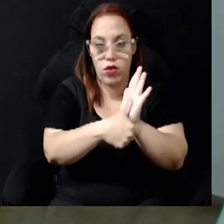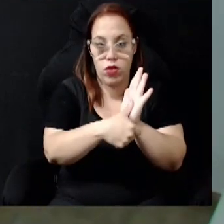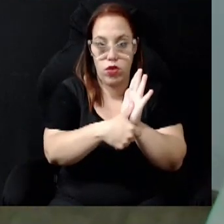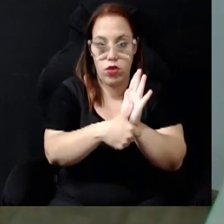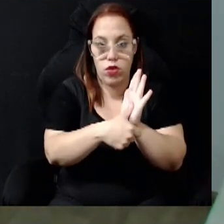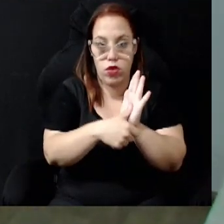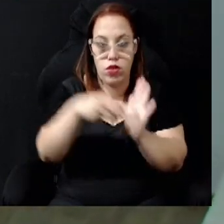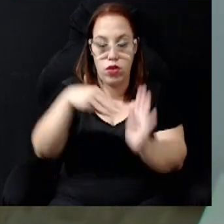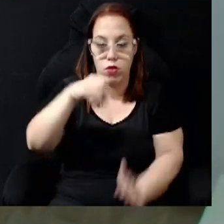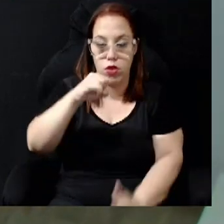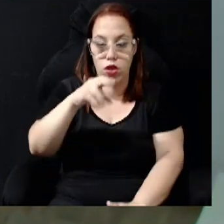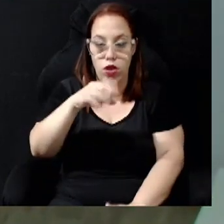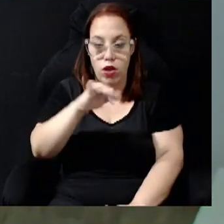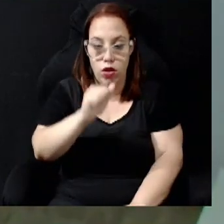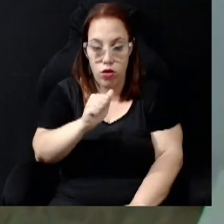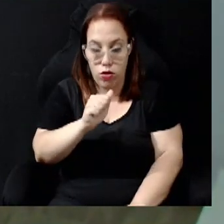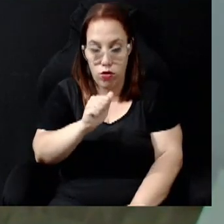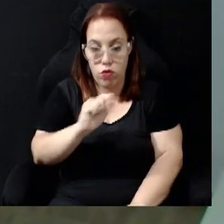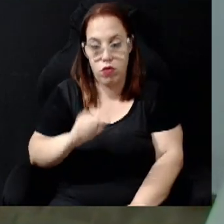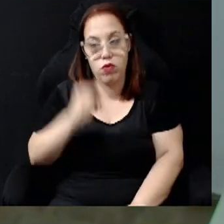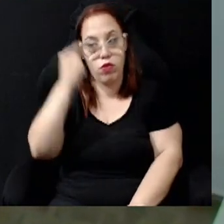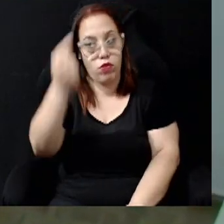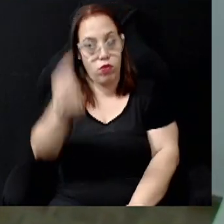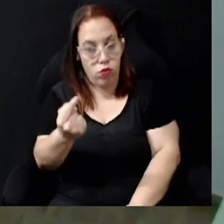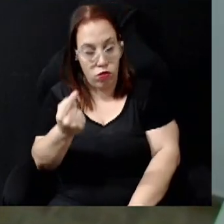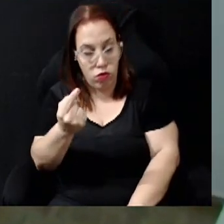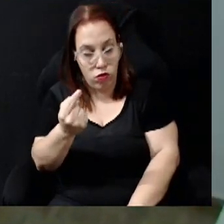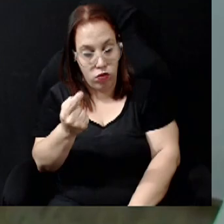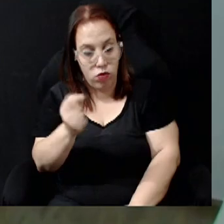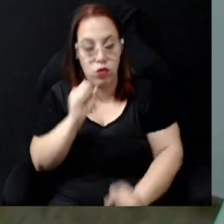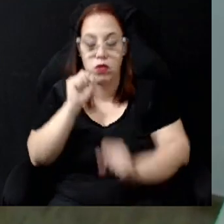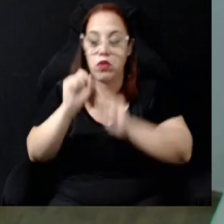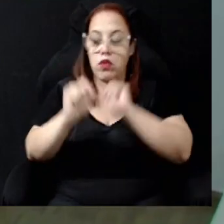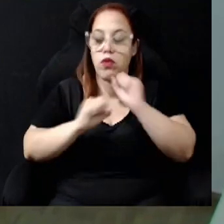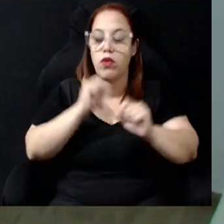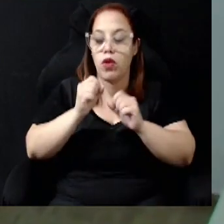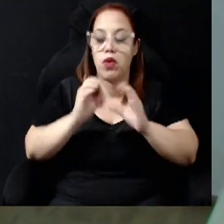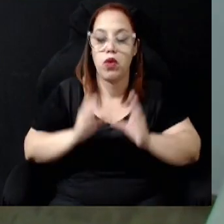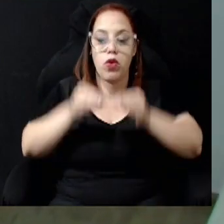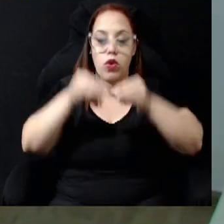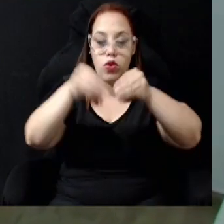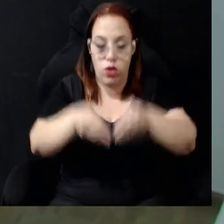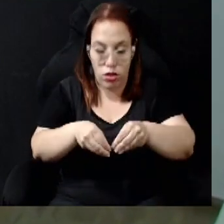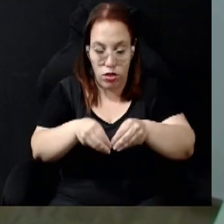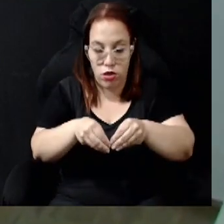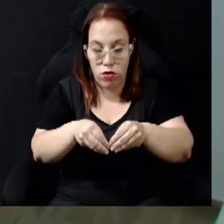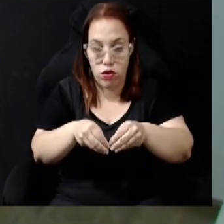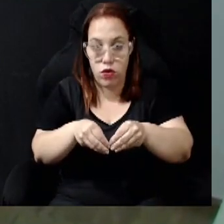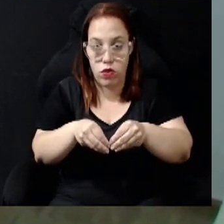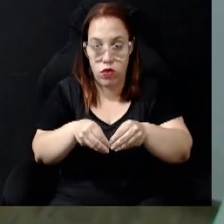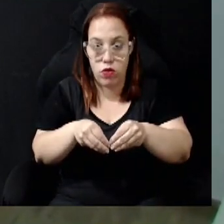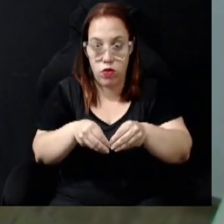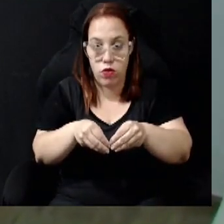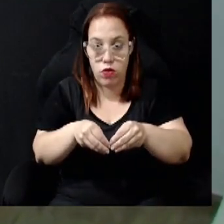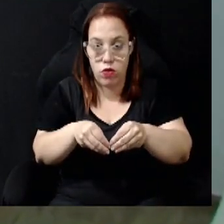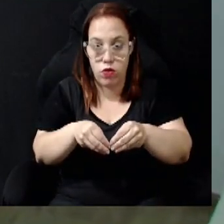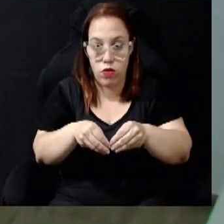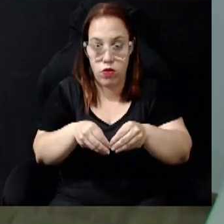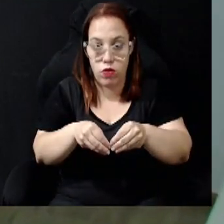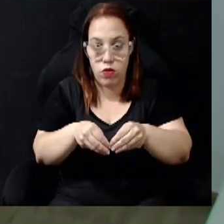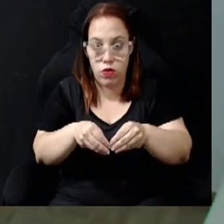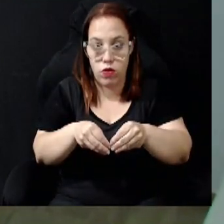que posteriormente elas são, então, aí colocadas, né, feita a transmissão desse